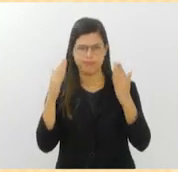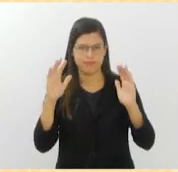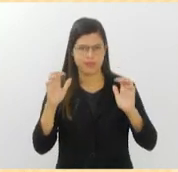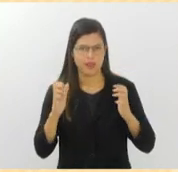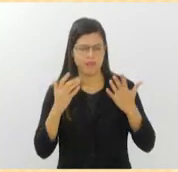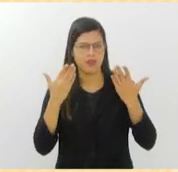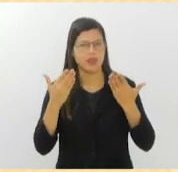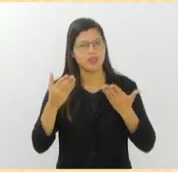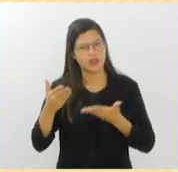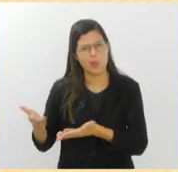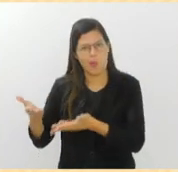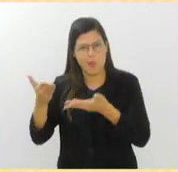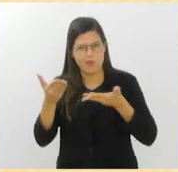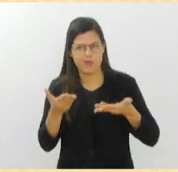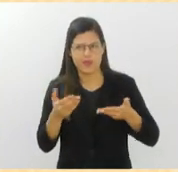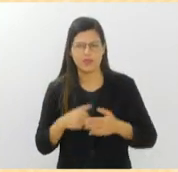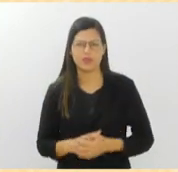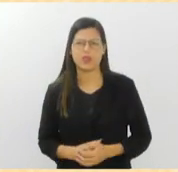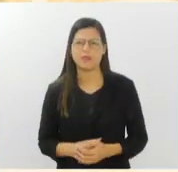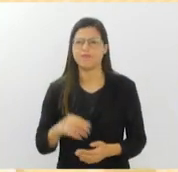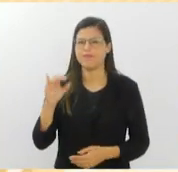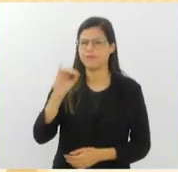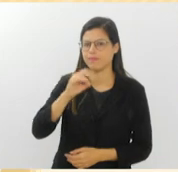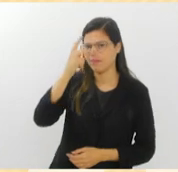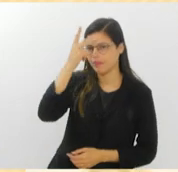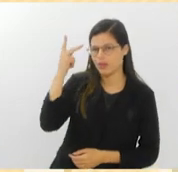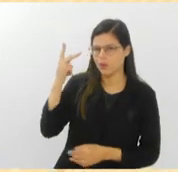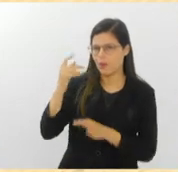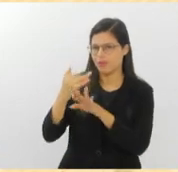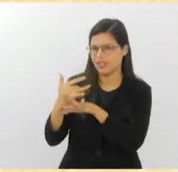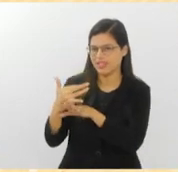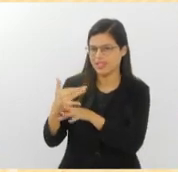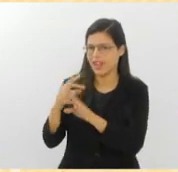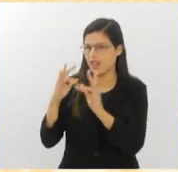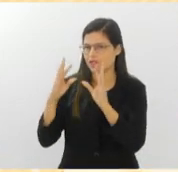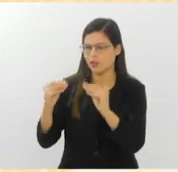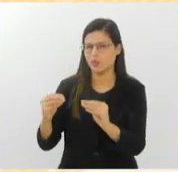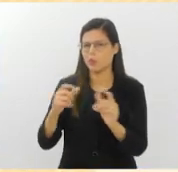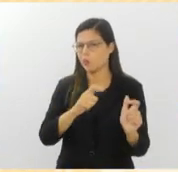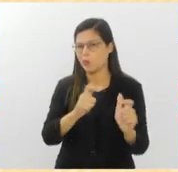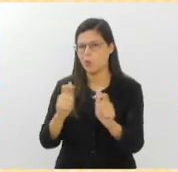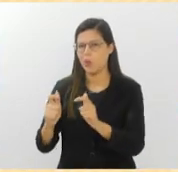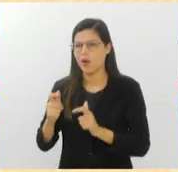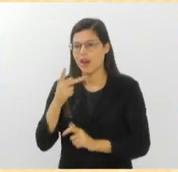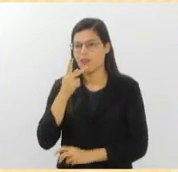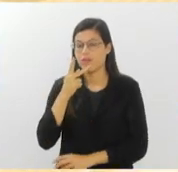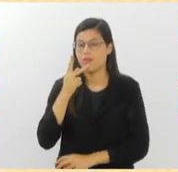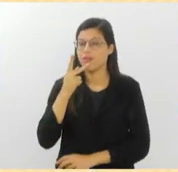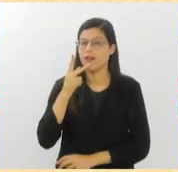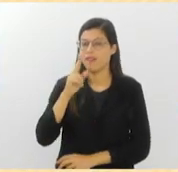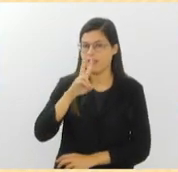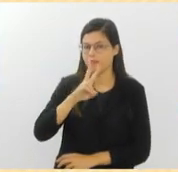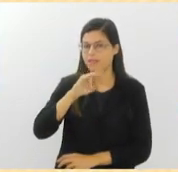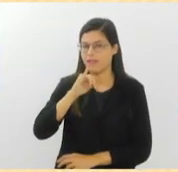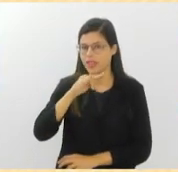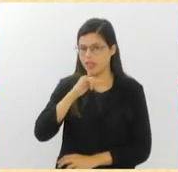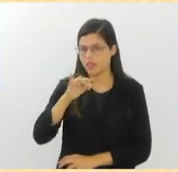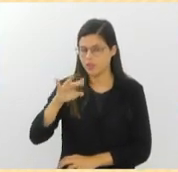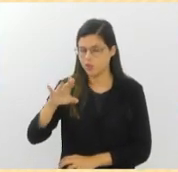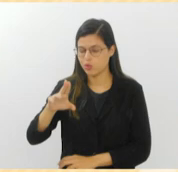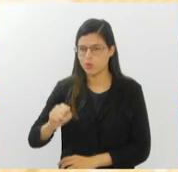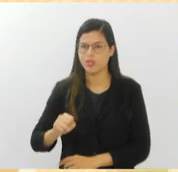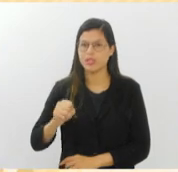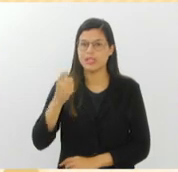deixaram convite para vocês. Alô, galera de Santa Maria Madalena e toda a região, aqui quem fala é Vinícius Fragoso.